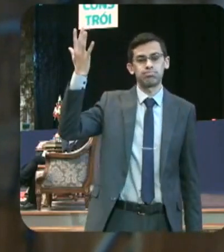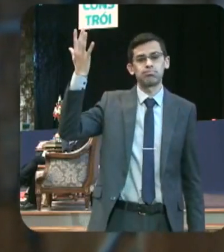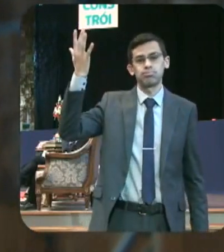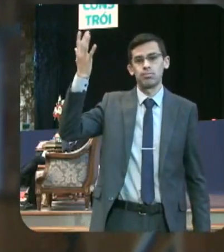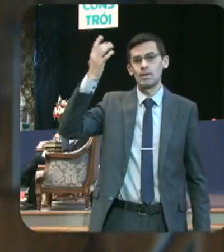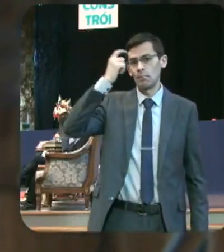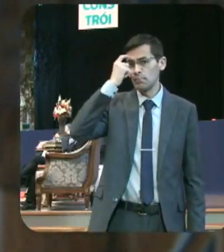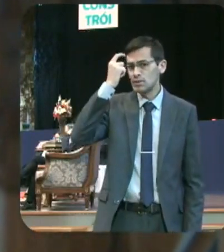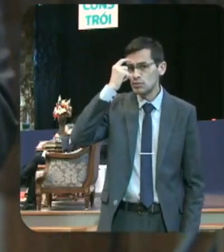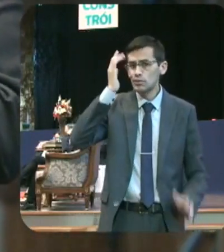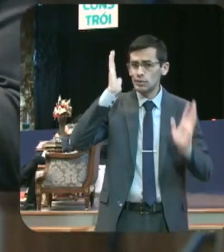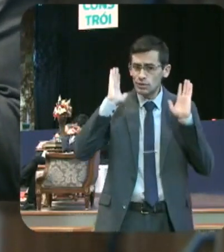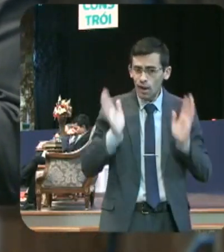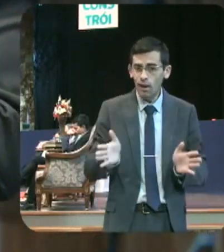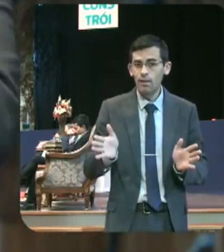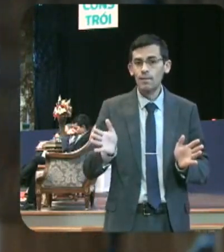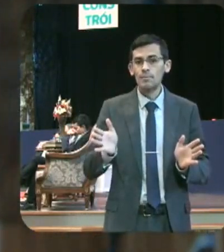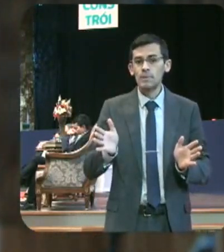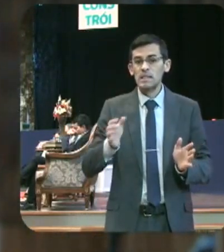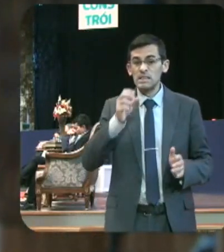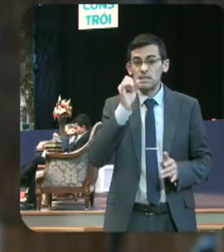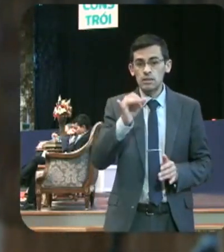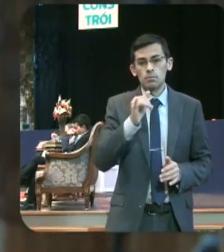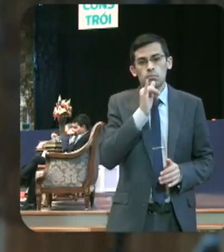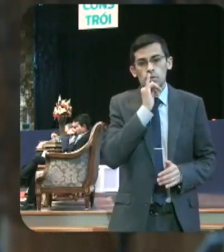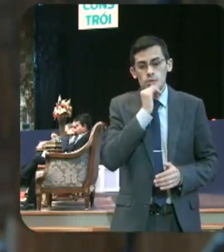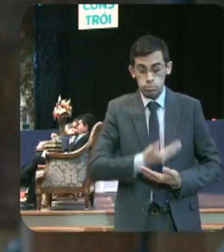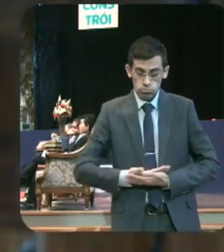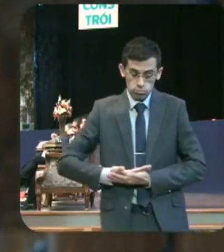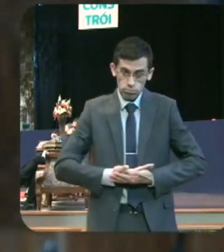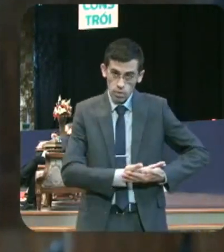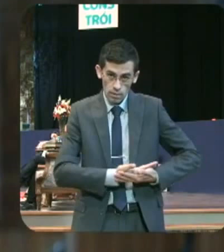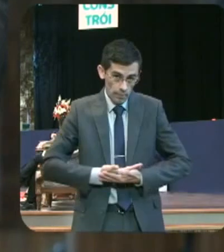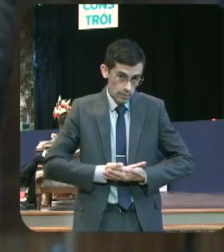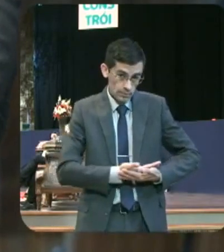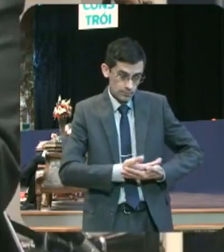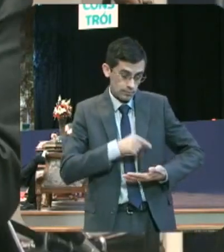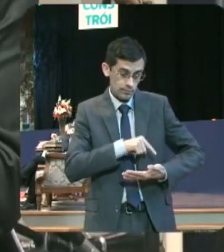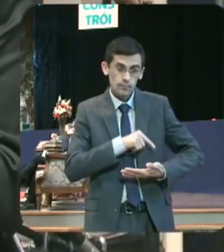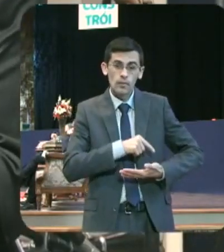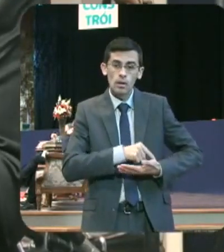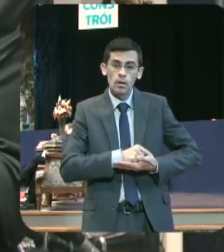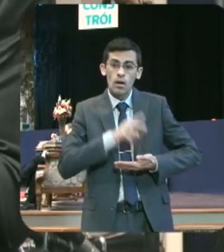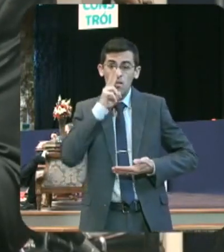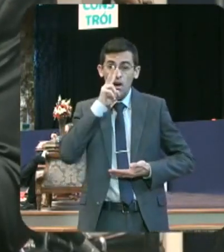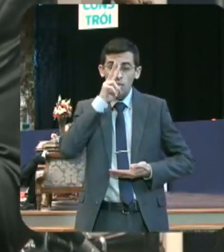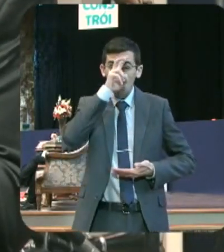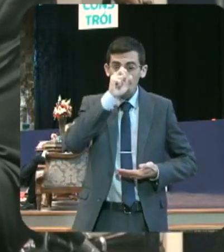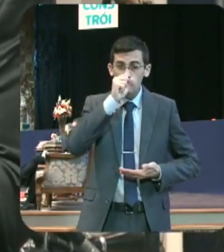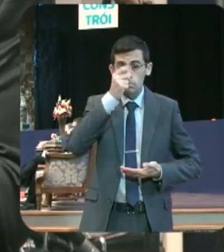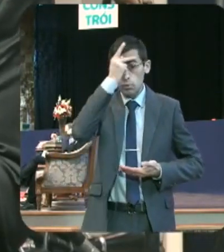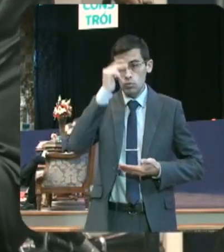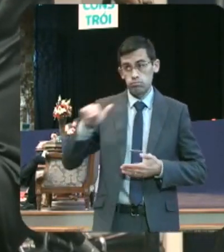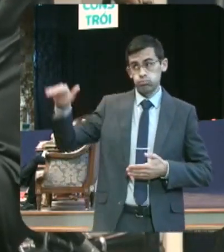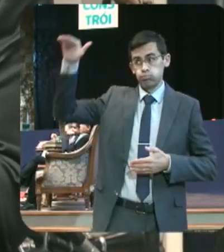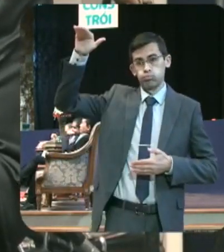Você já imaginou, não é, se um bebê tivesse a força de um adulto?